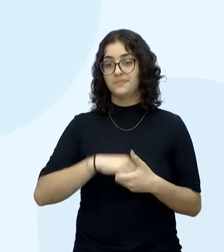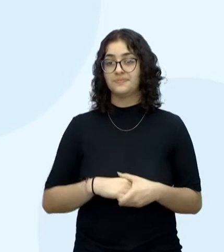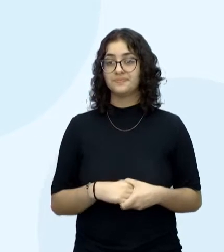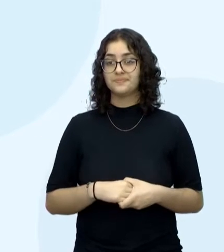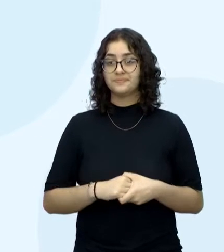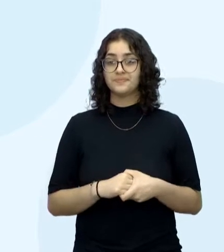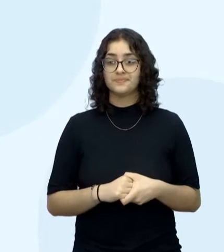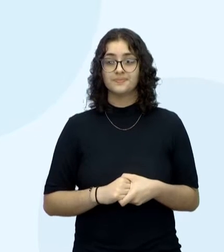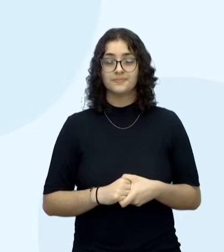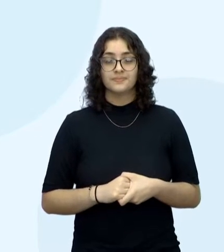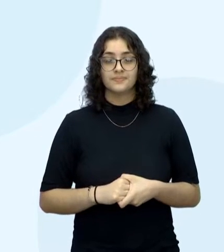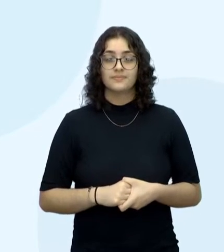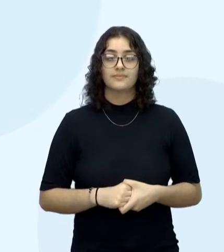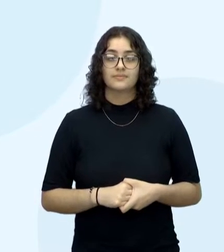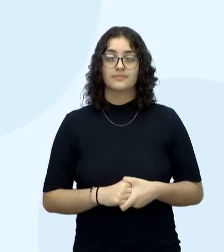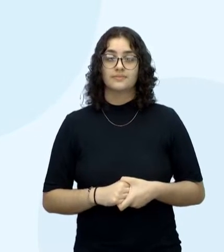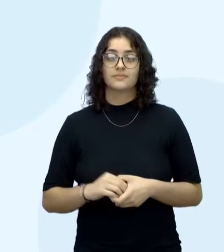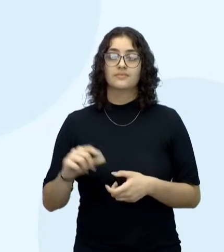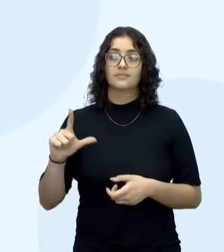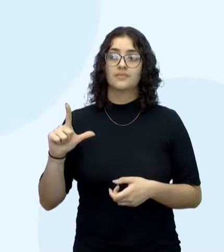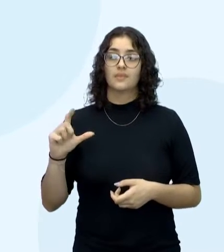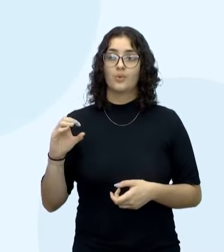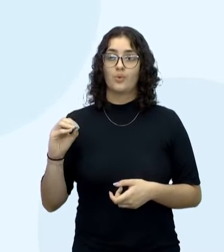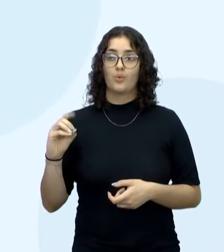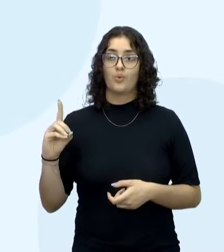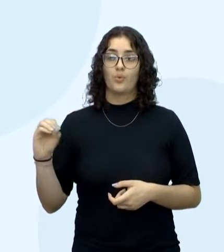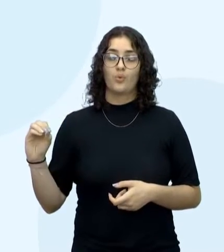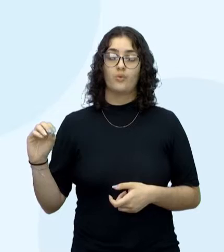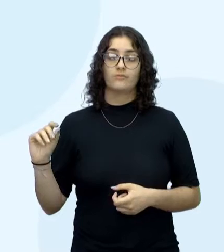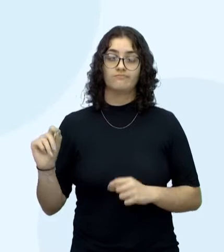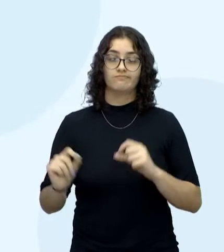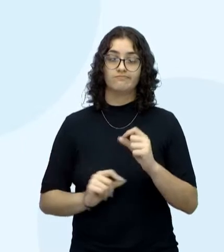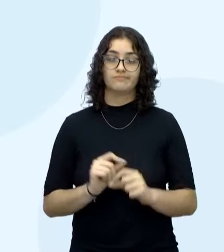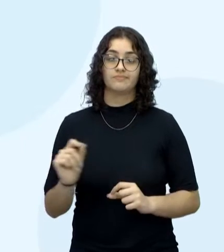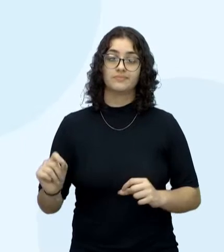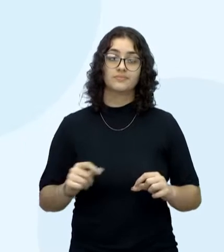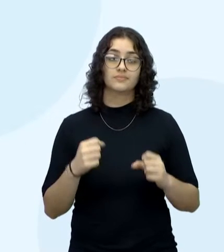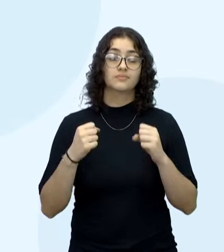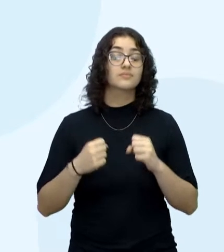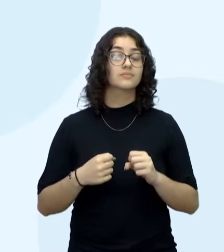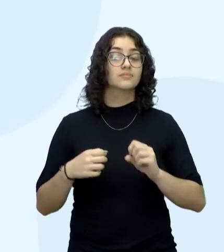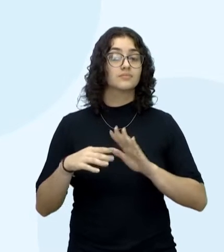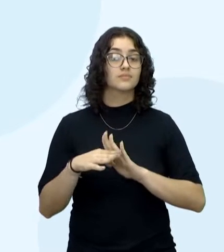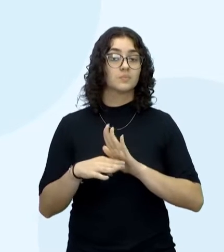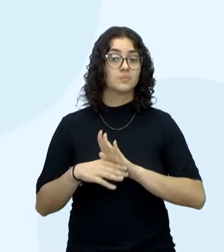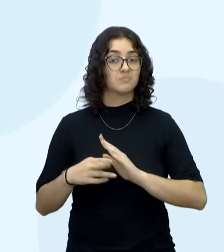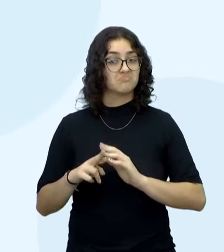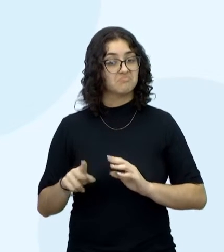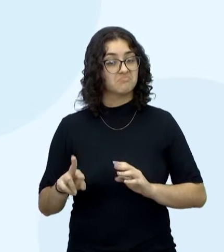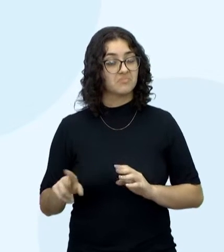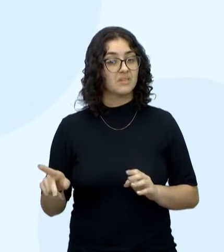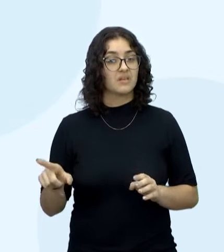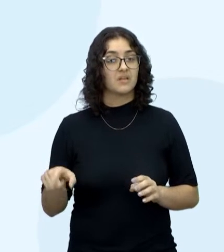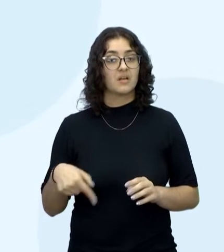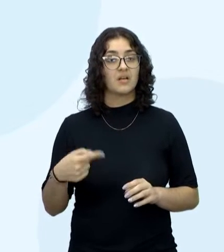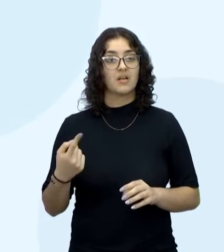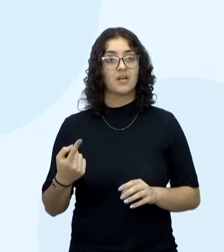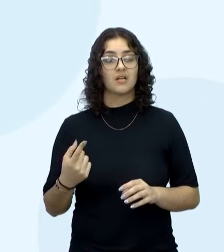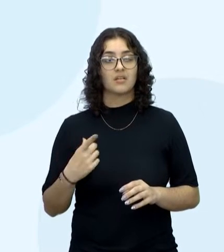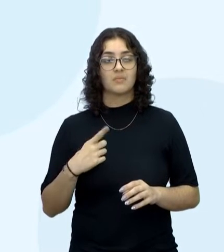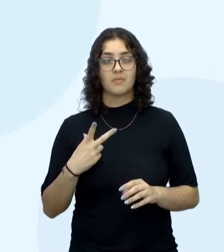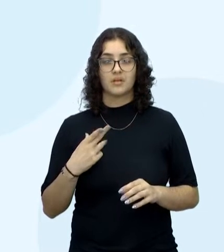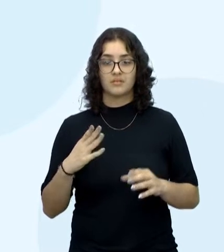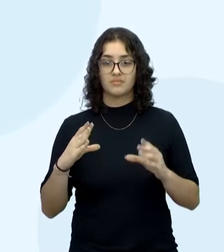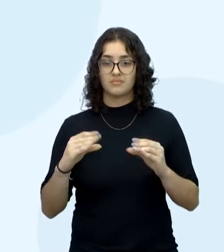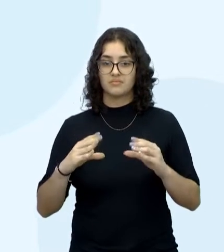É o lodo, ele pode também passar por um outro processo de secagem, que ele forma um tijolinho,